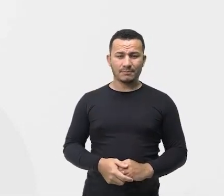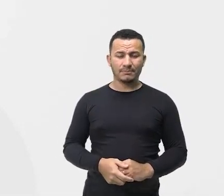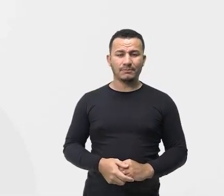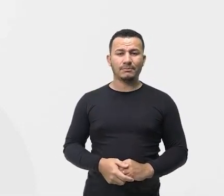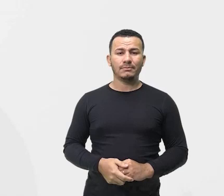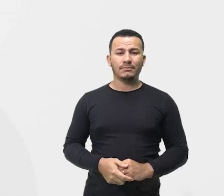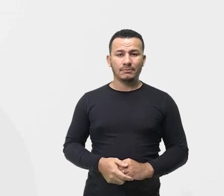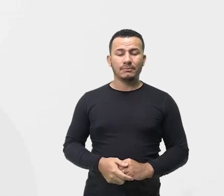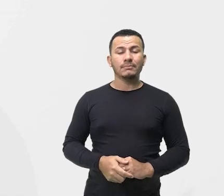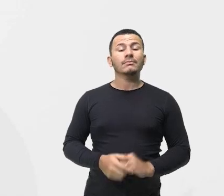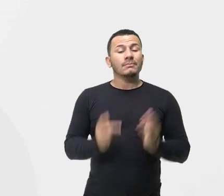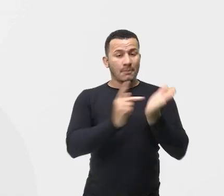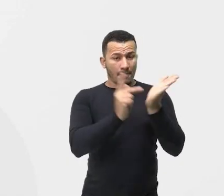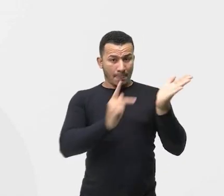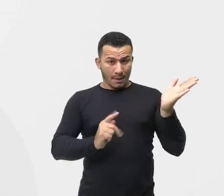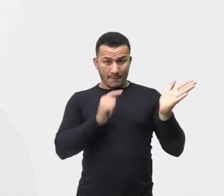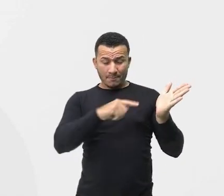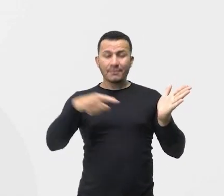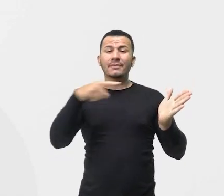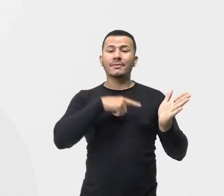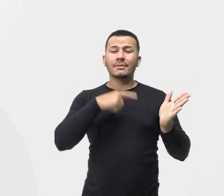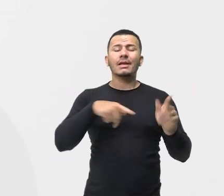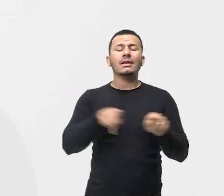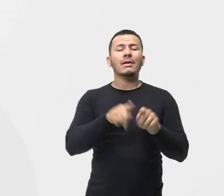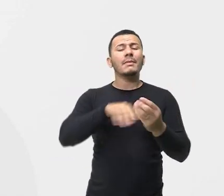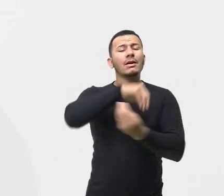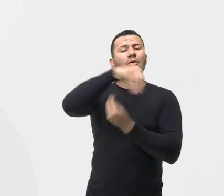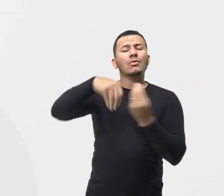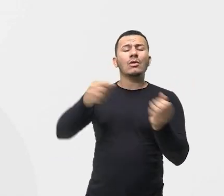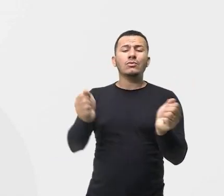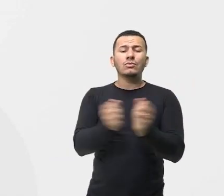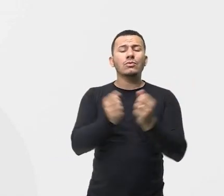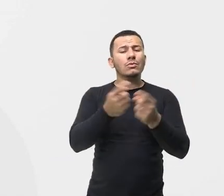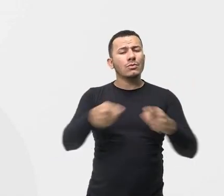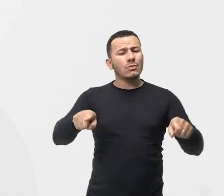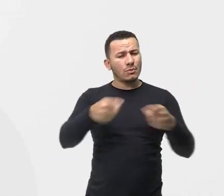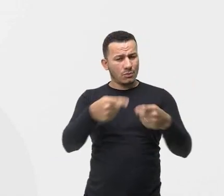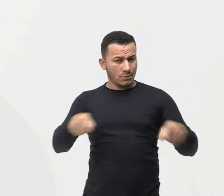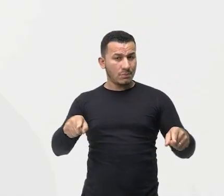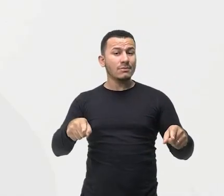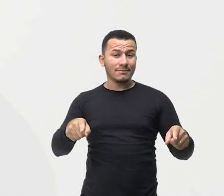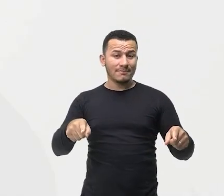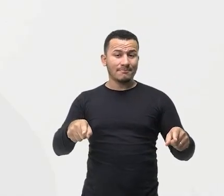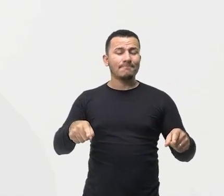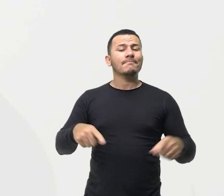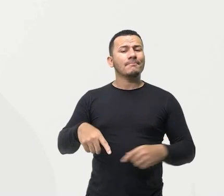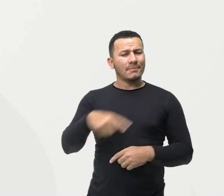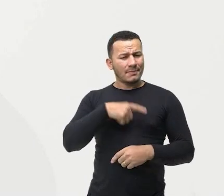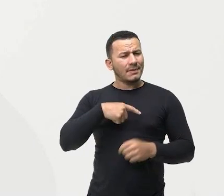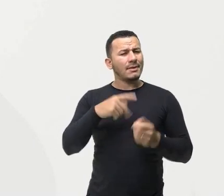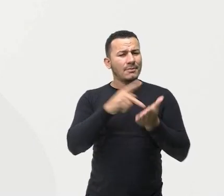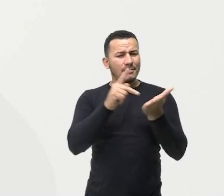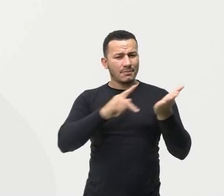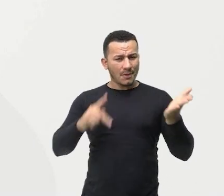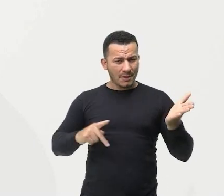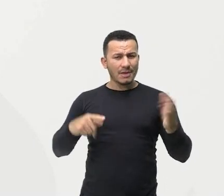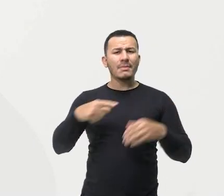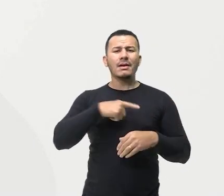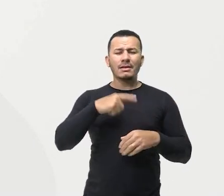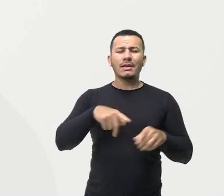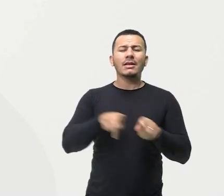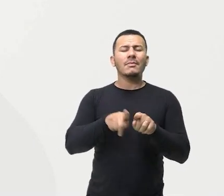certo? E ele é marcado pela musicalidade, ok? Então a gente tem muitas vezes em um poema uma